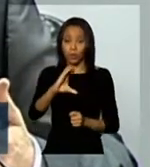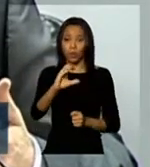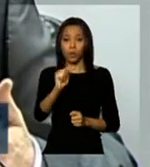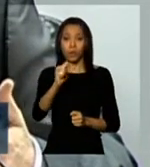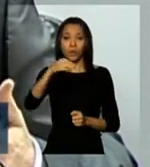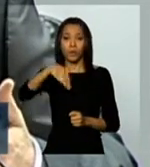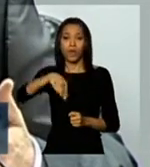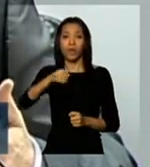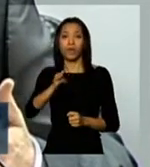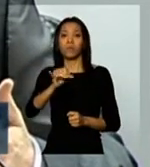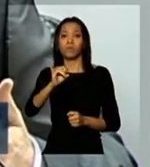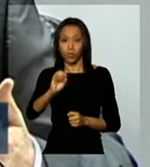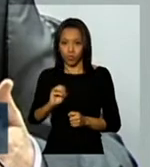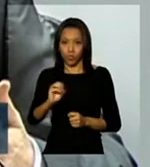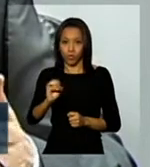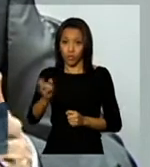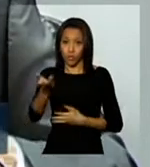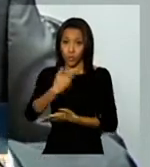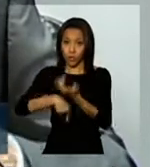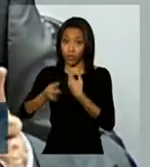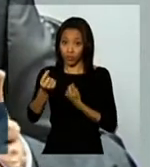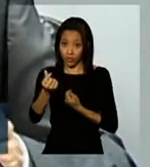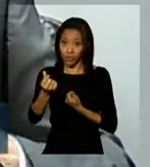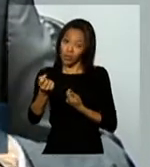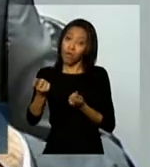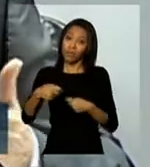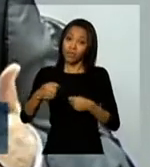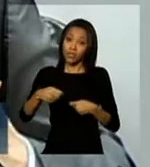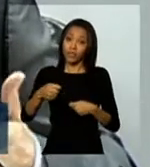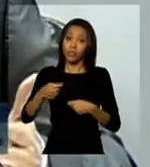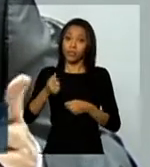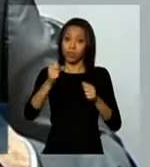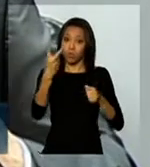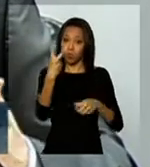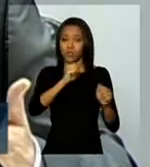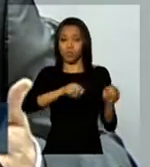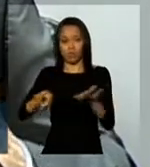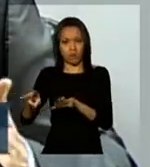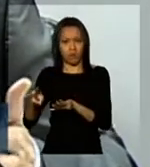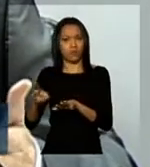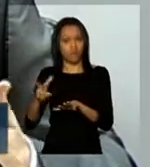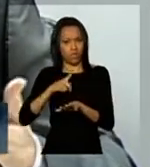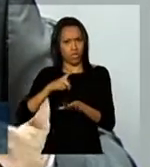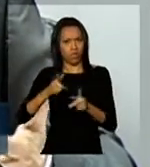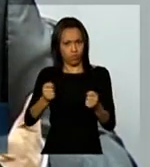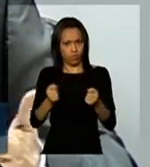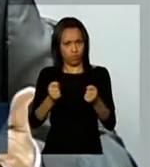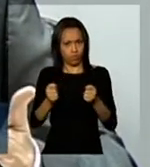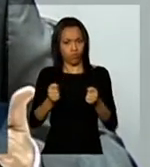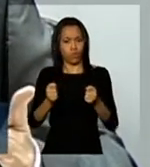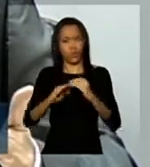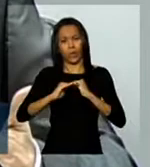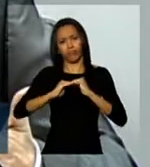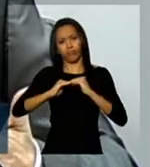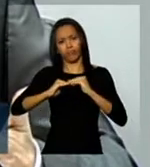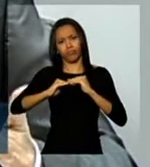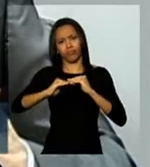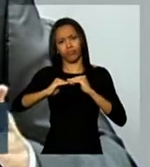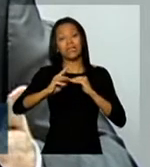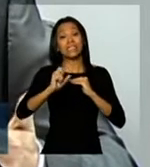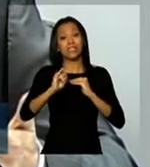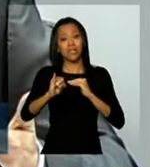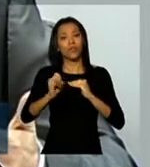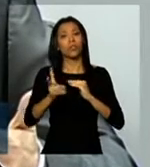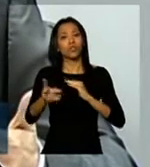perfeitamente possível, né? Pelo menos nas últimas duas semanas houve uma estabilidade. Se essa estabilidade se